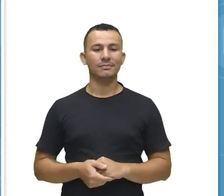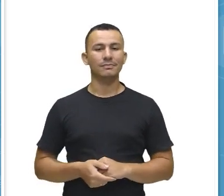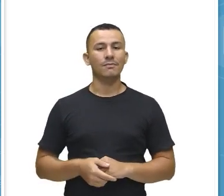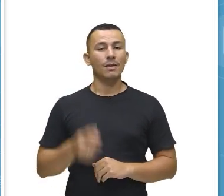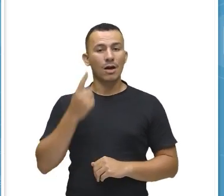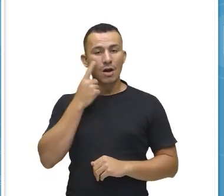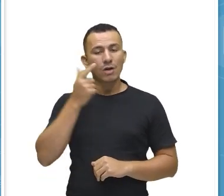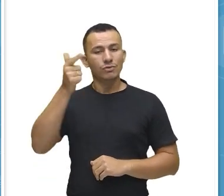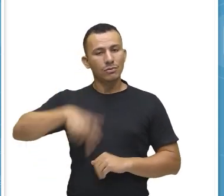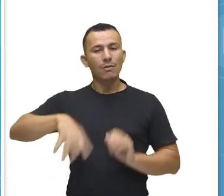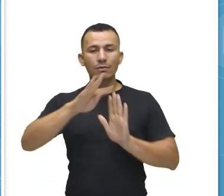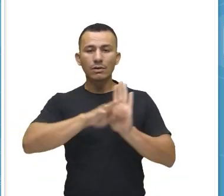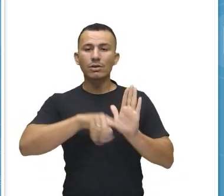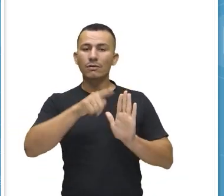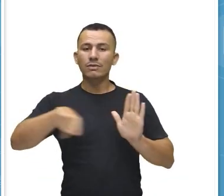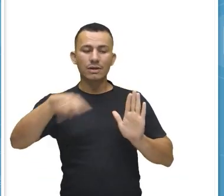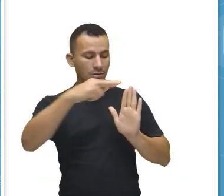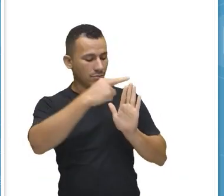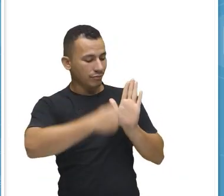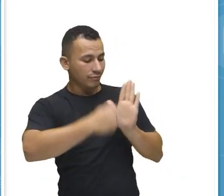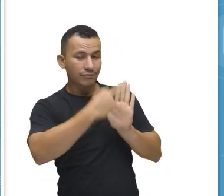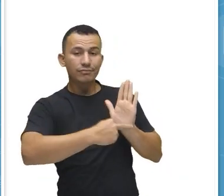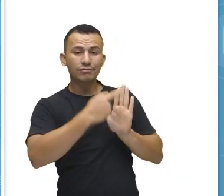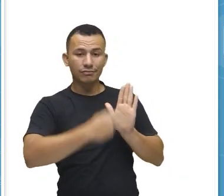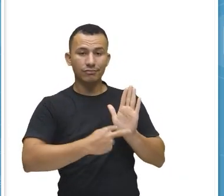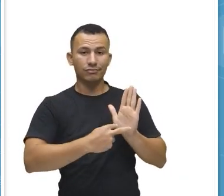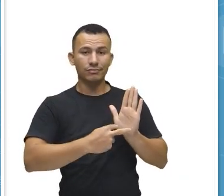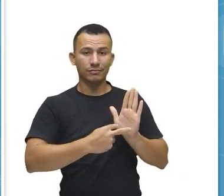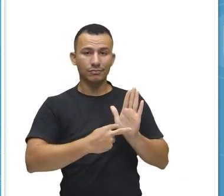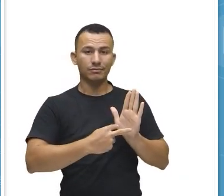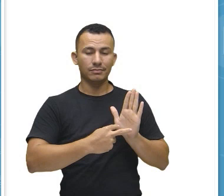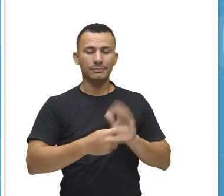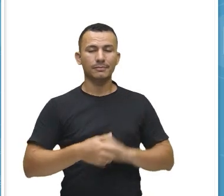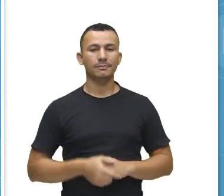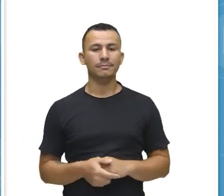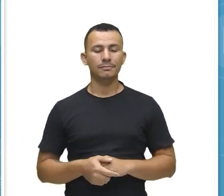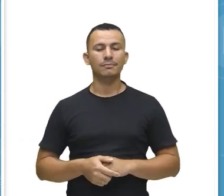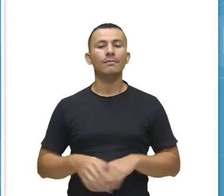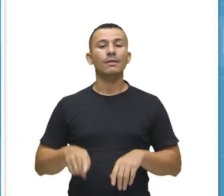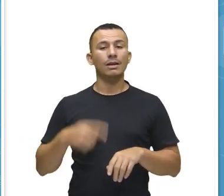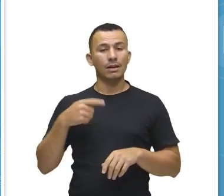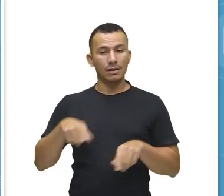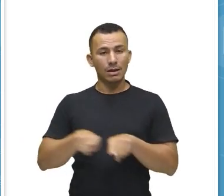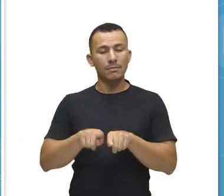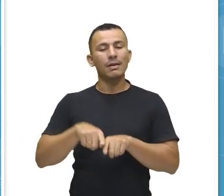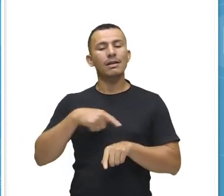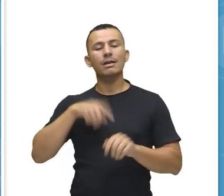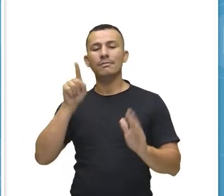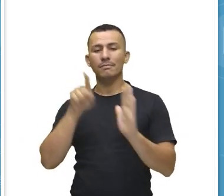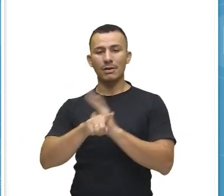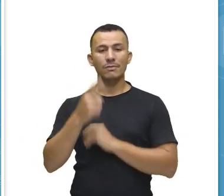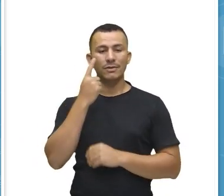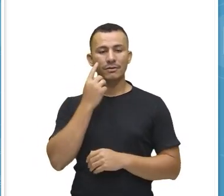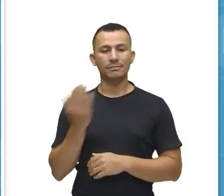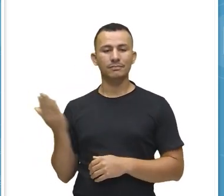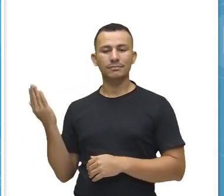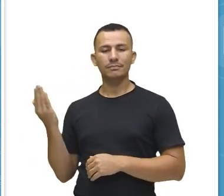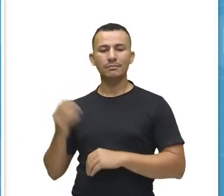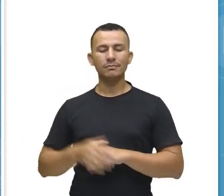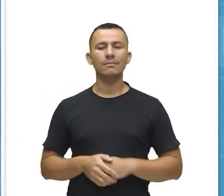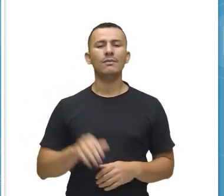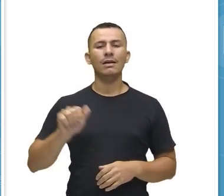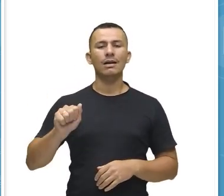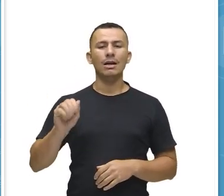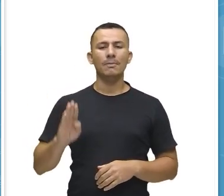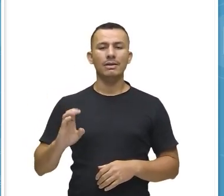um texto para você ler. E aí nós temos o comando também da questão. Vamos lá, olha aí, prontinho para que